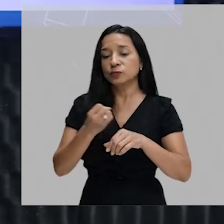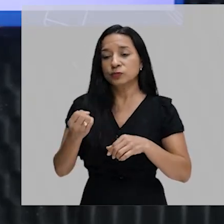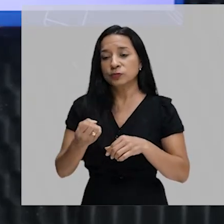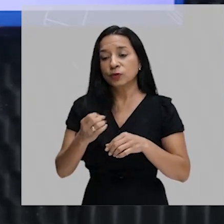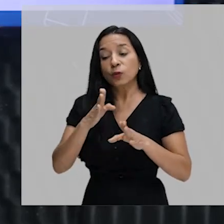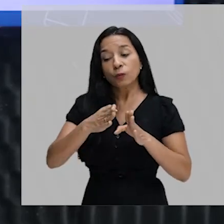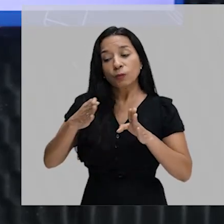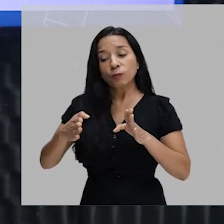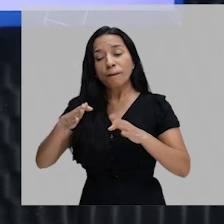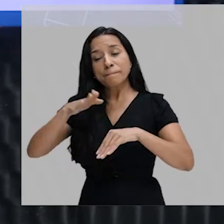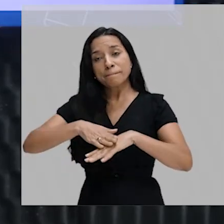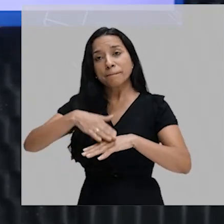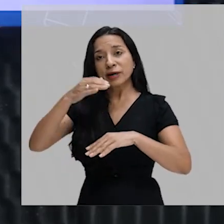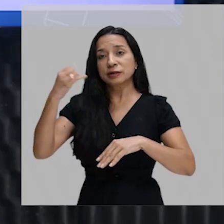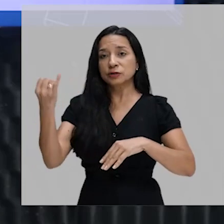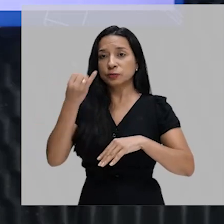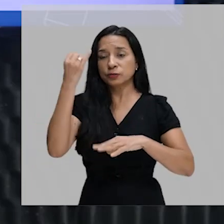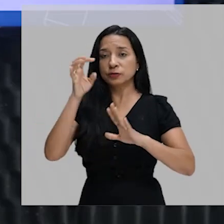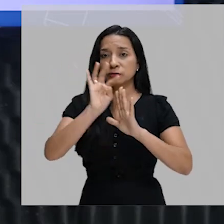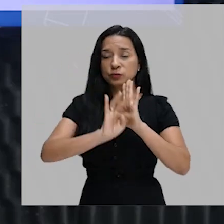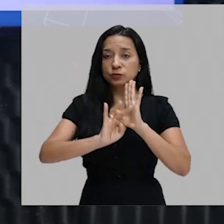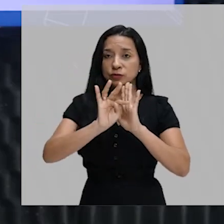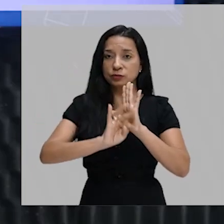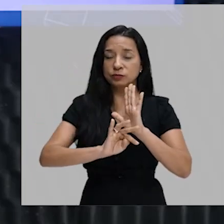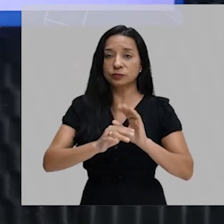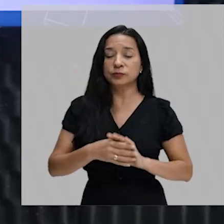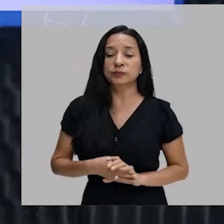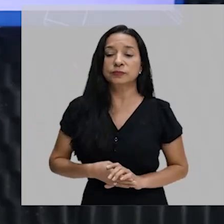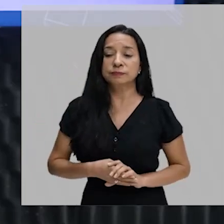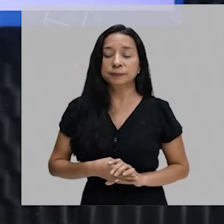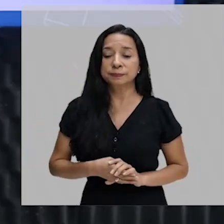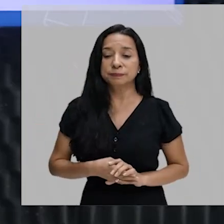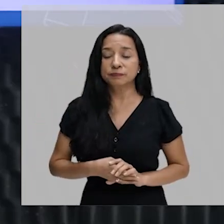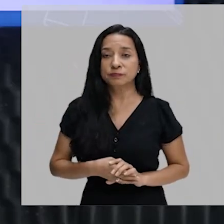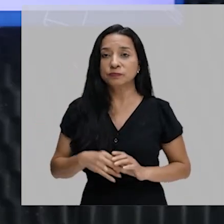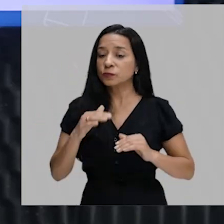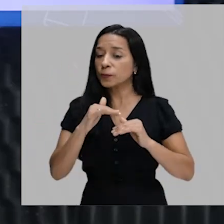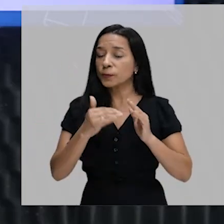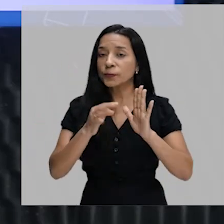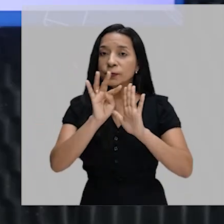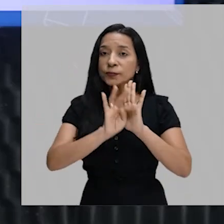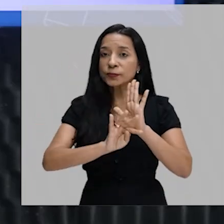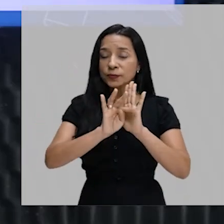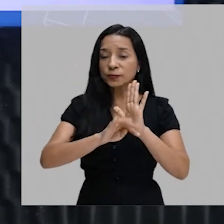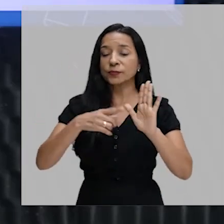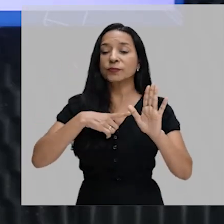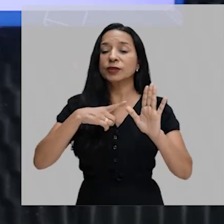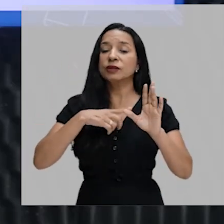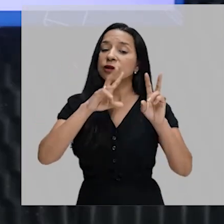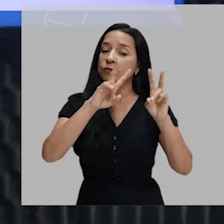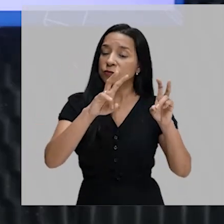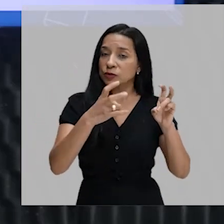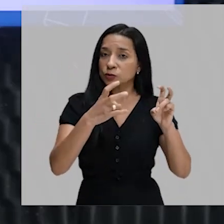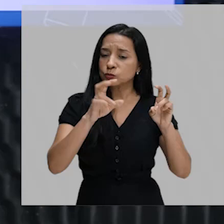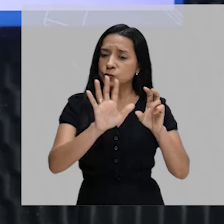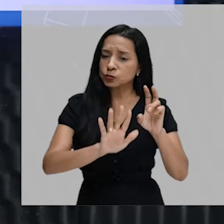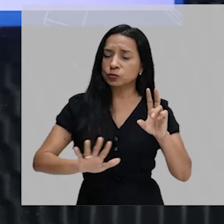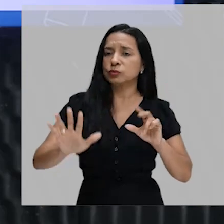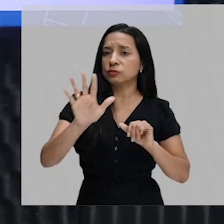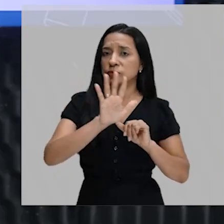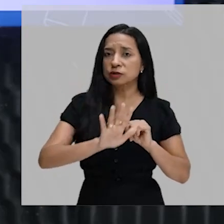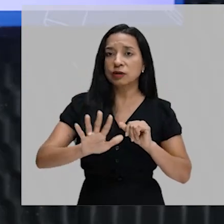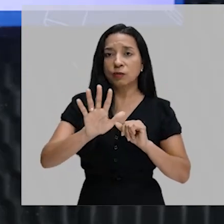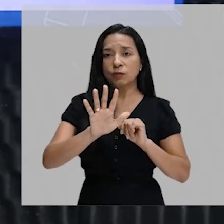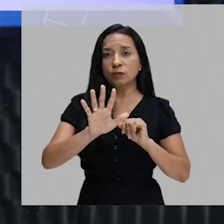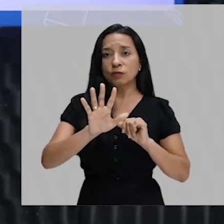parte essencial de um texto, tá certo? Todo texto tem um assunto geral.